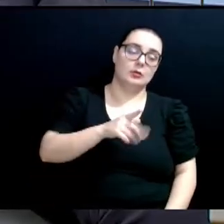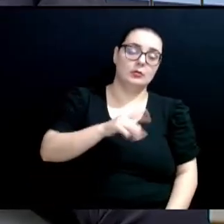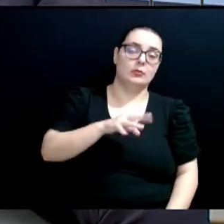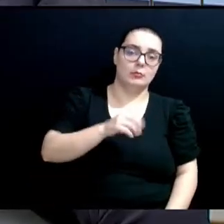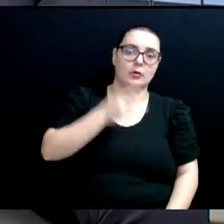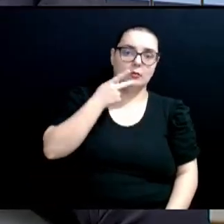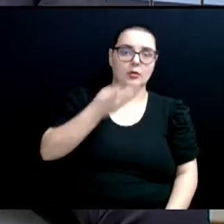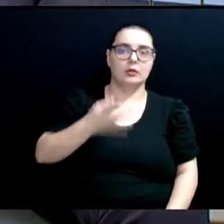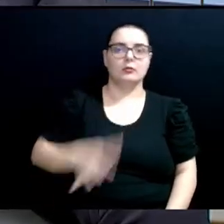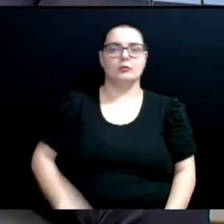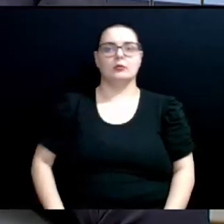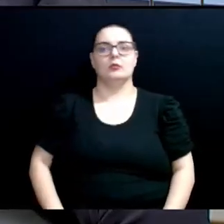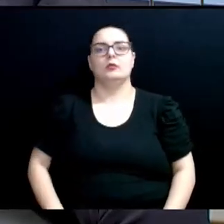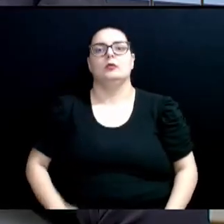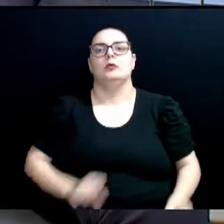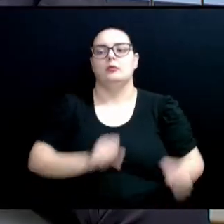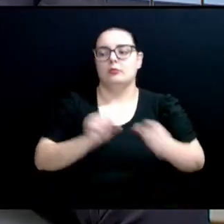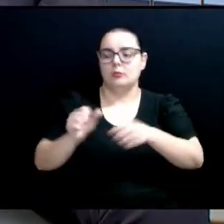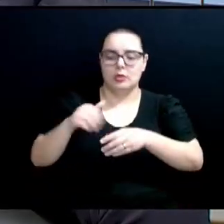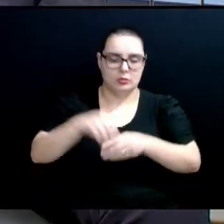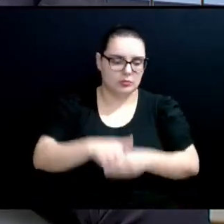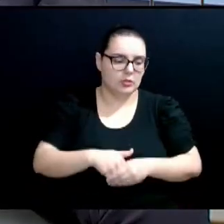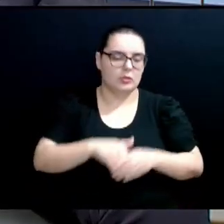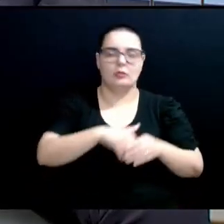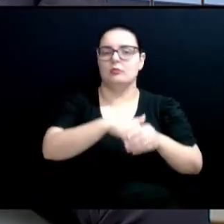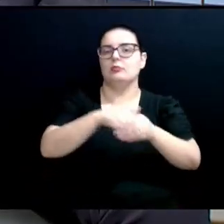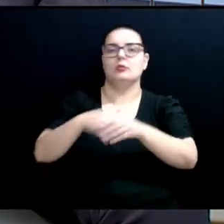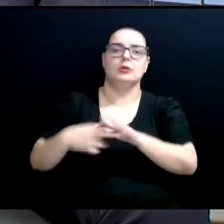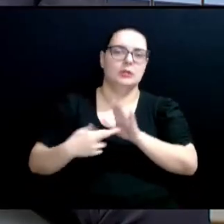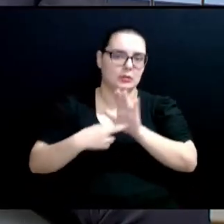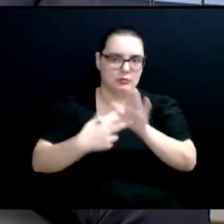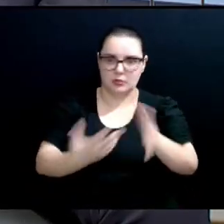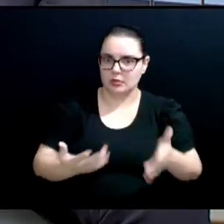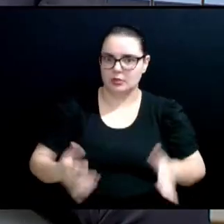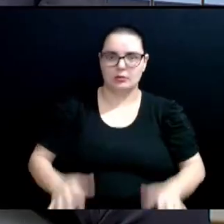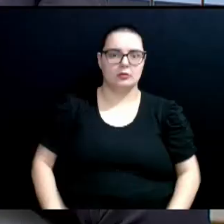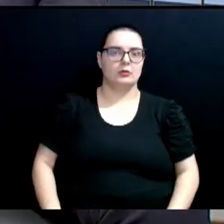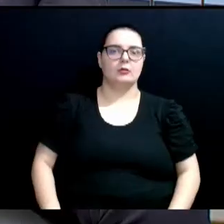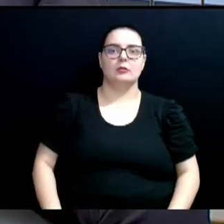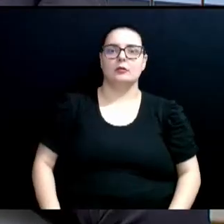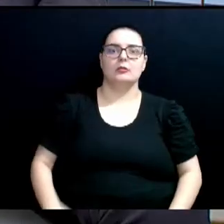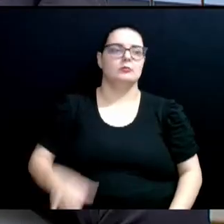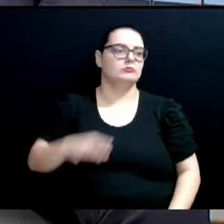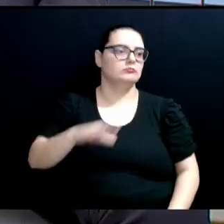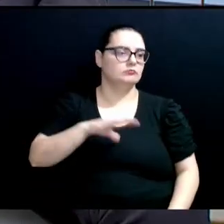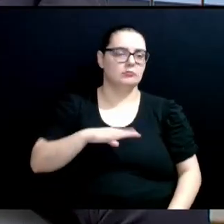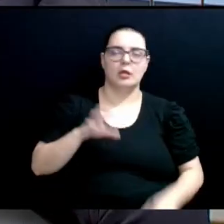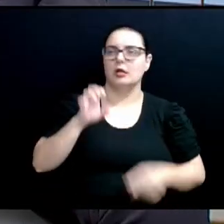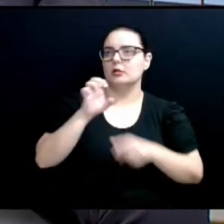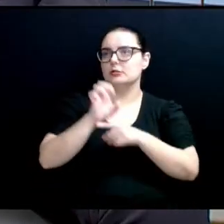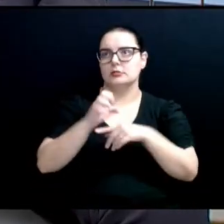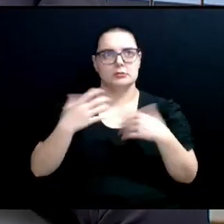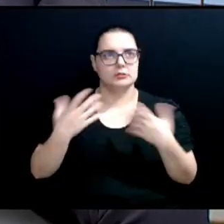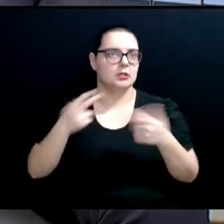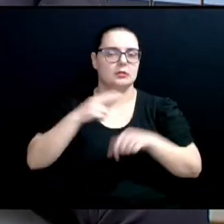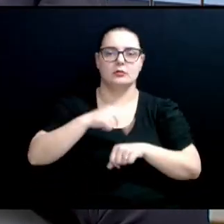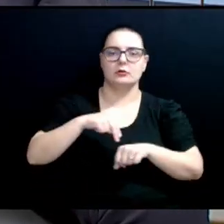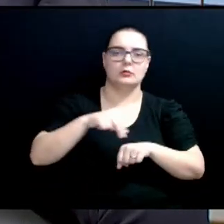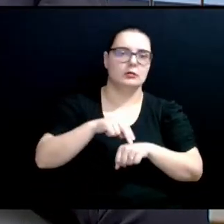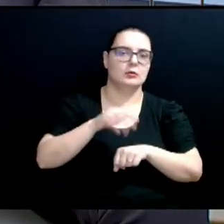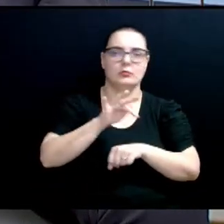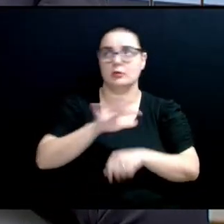poder do voto, votar em representantes no nível municipal, no nível estadual, no nível nacional, no nível federal.